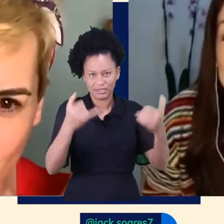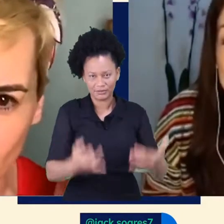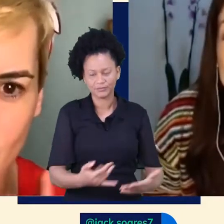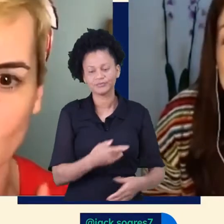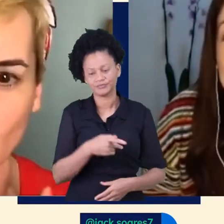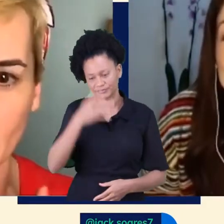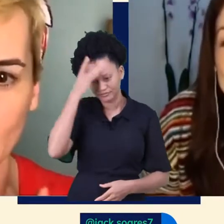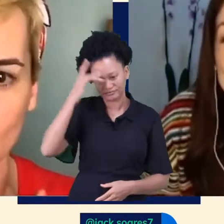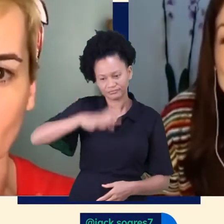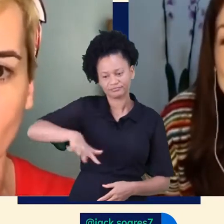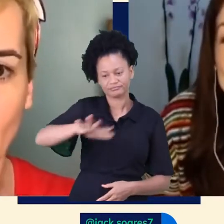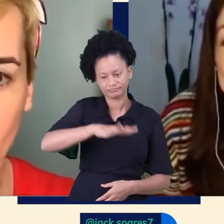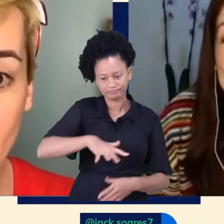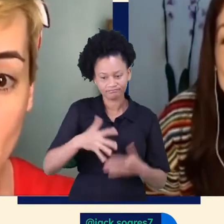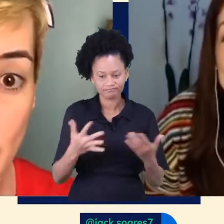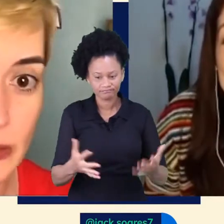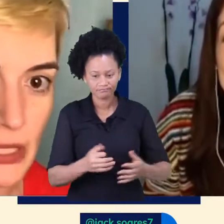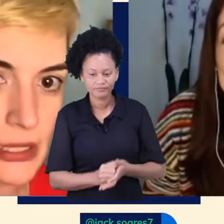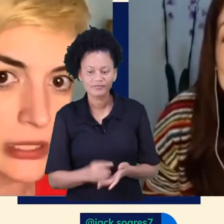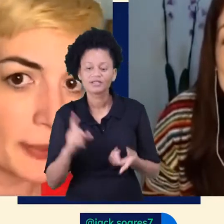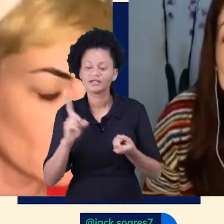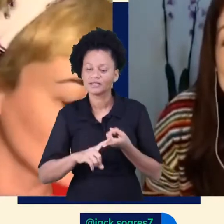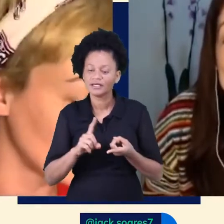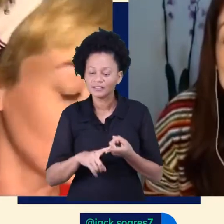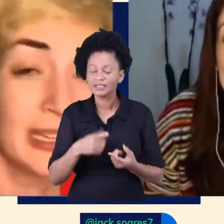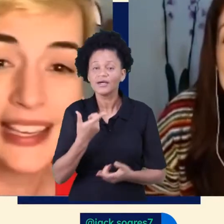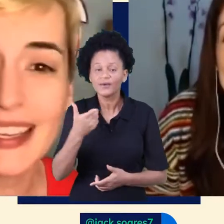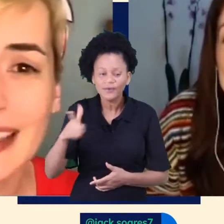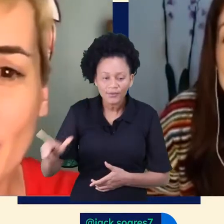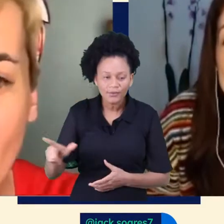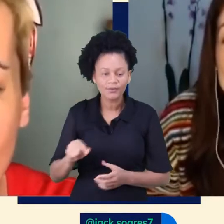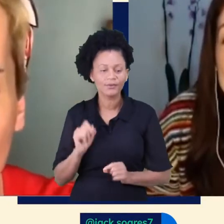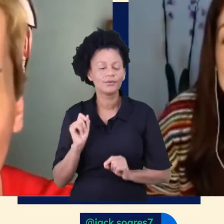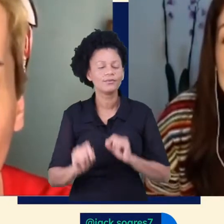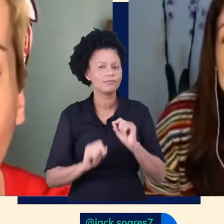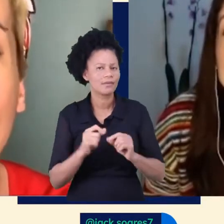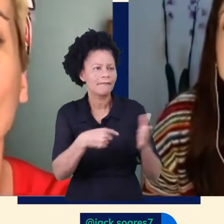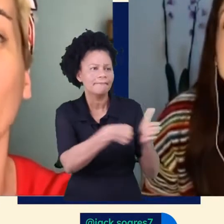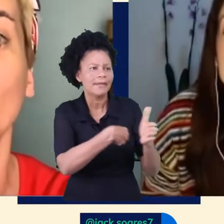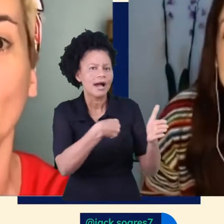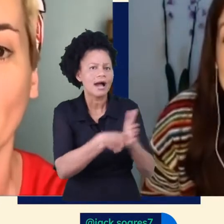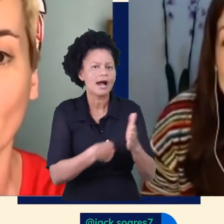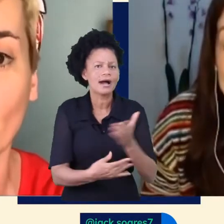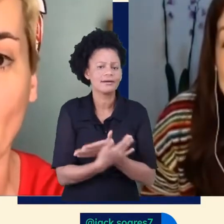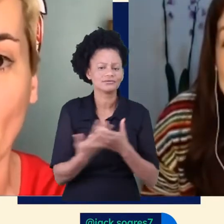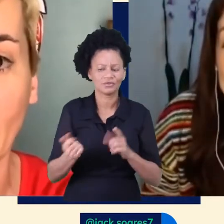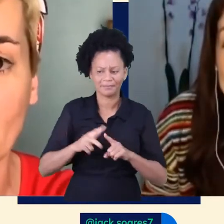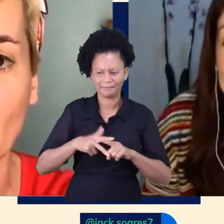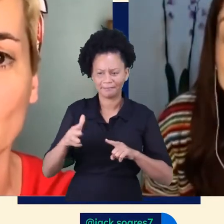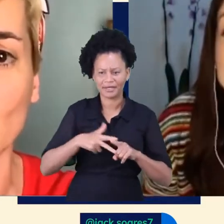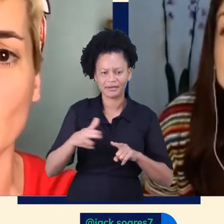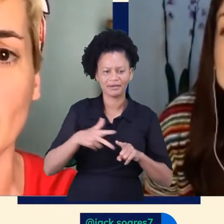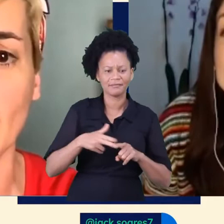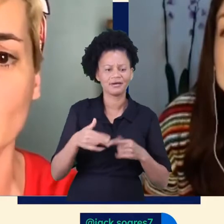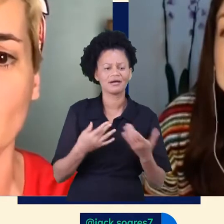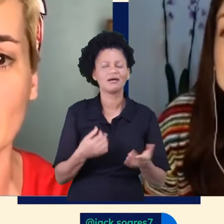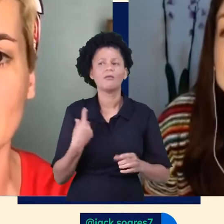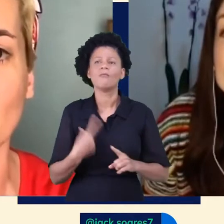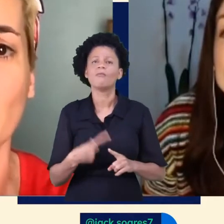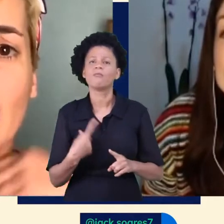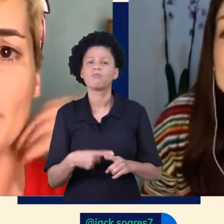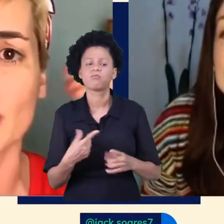bem sobre isso, porque as pessoas estão trazendo essa pergunta. E teve mais alguma coisa? Alguém que perguntou